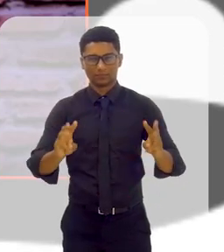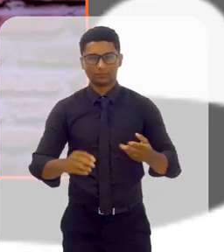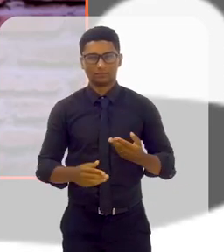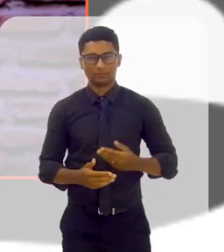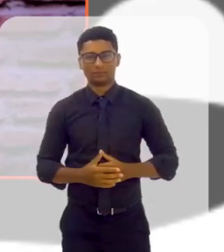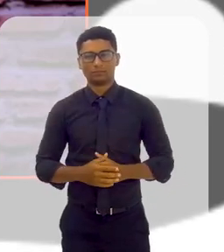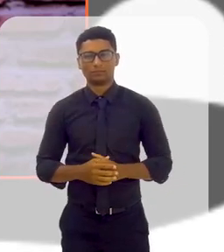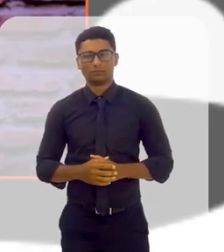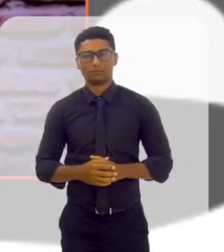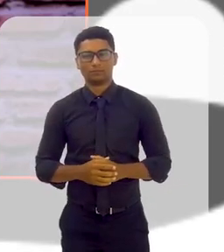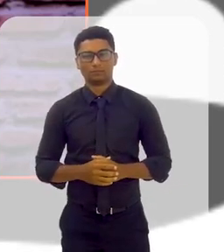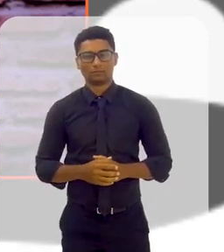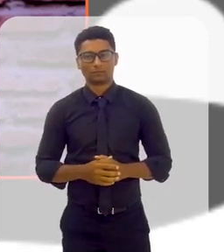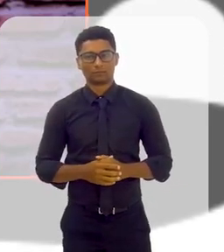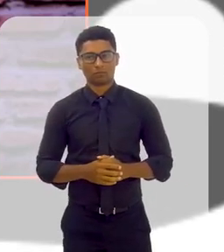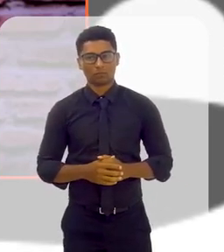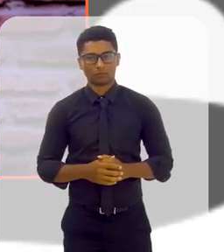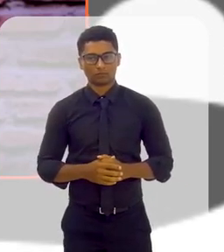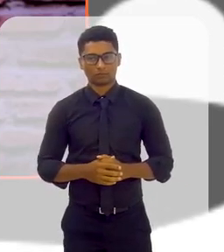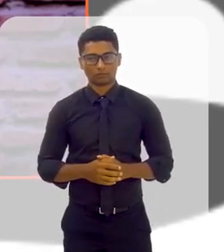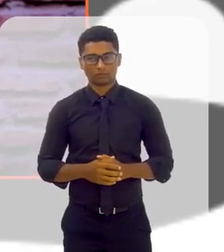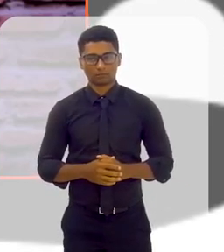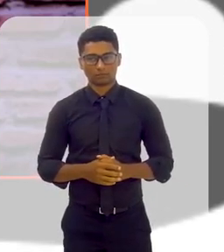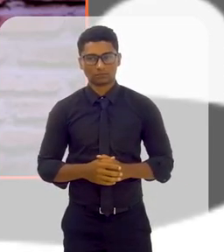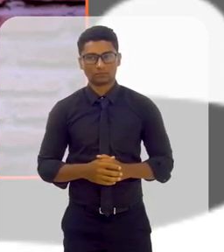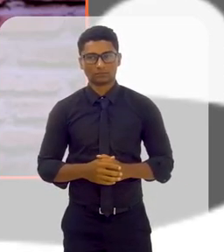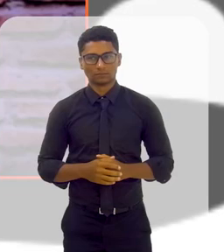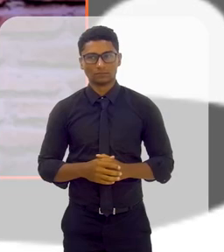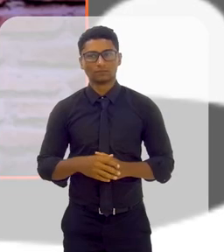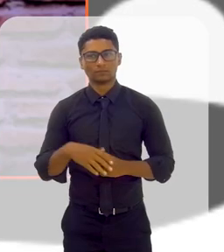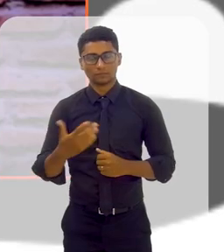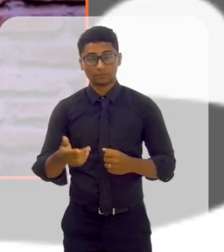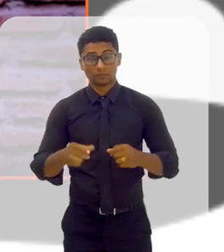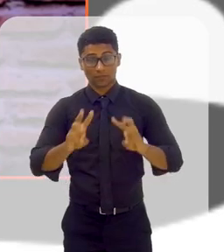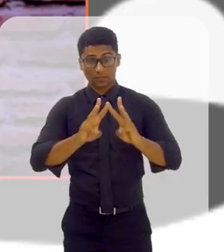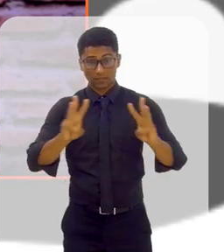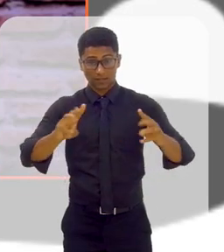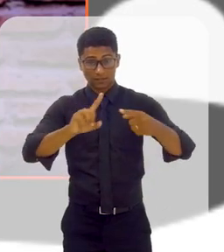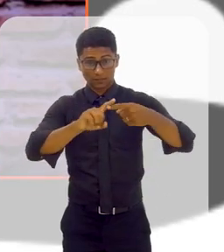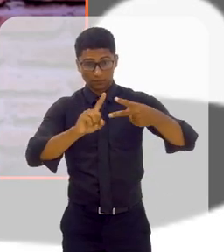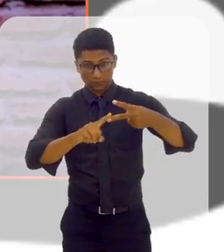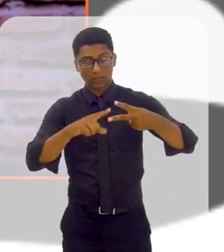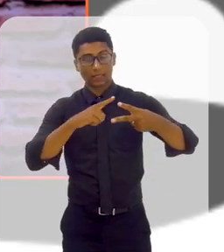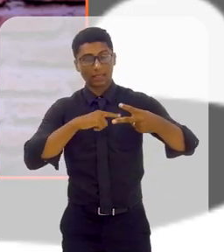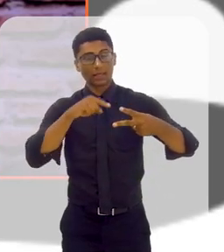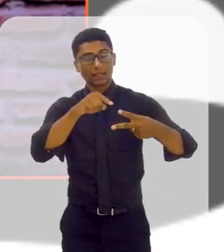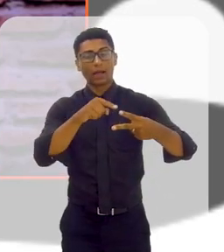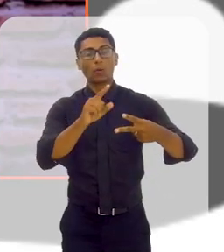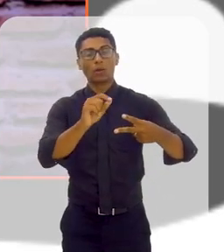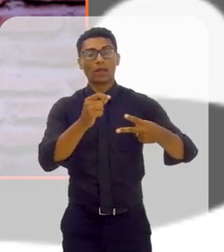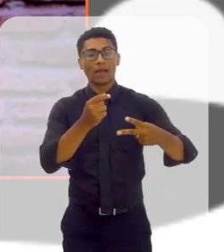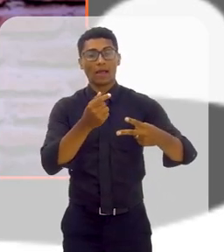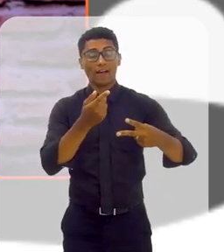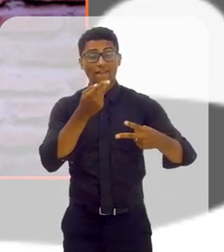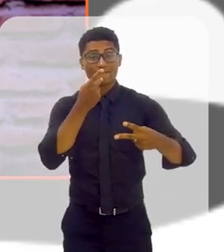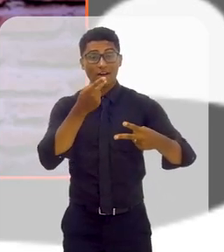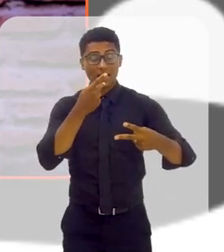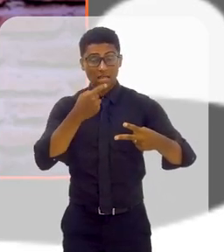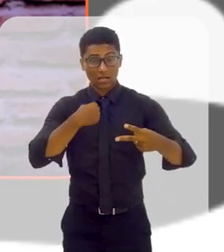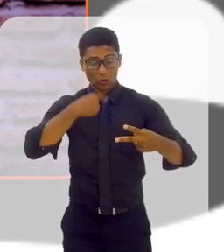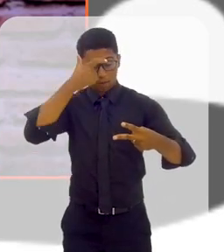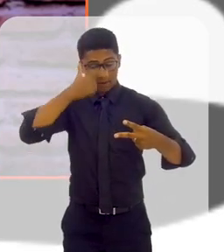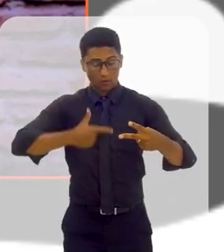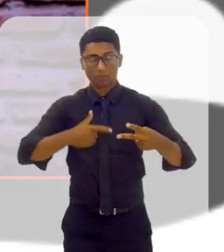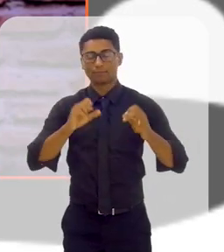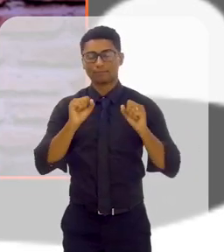dos 3W estudo bônus.com.br nesses três nos dois sites tem Fale Conosco Você pode falar comigo